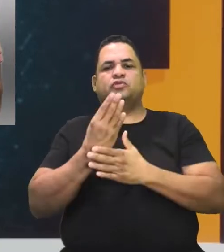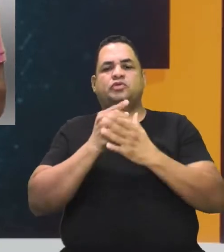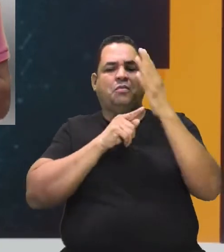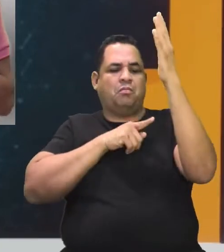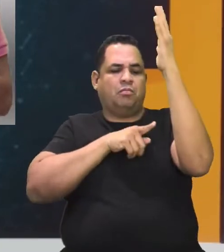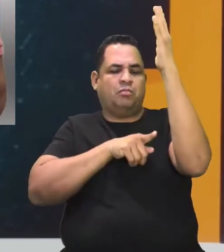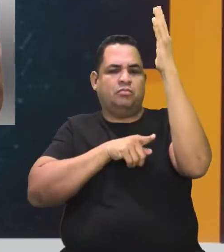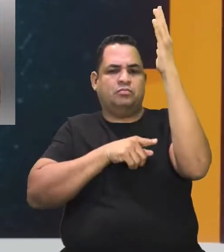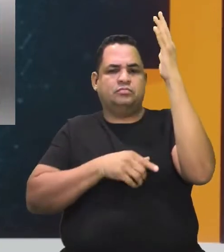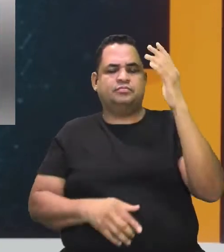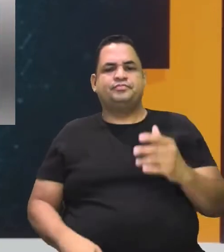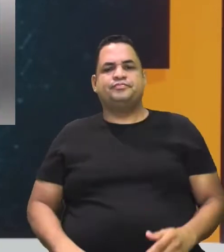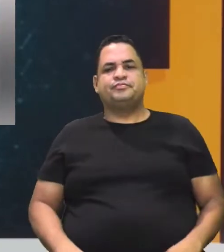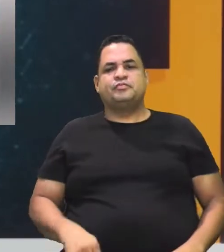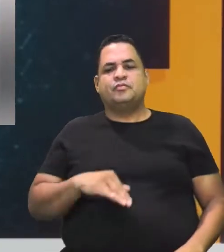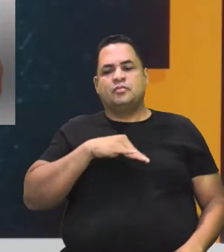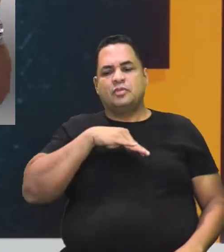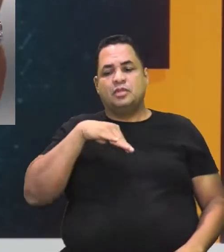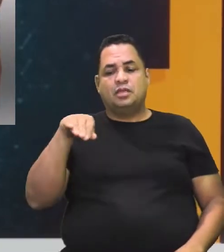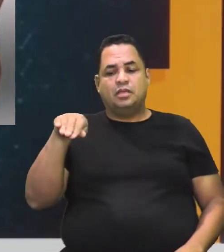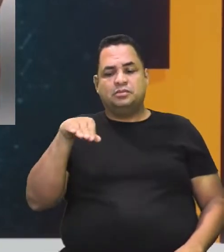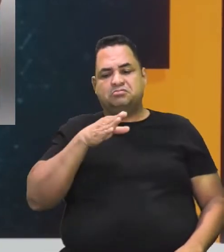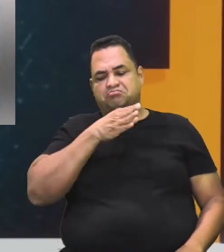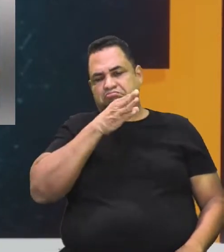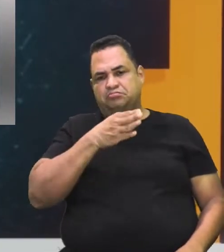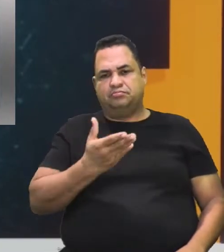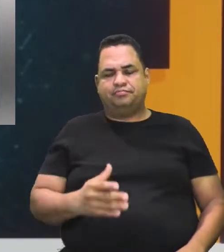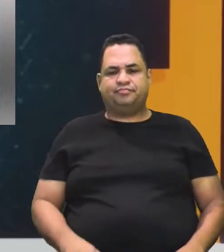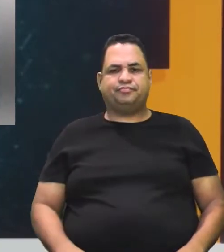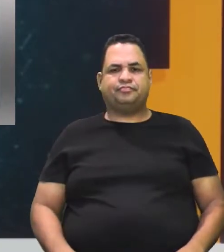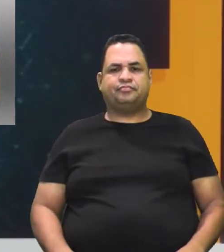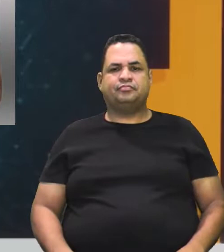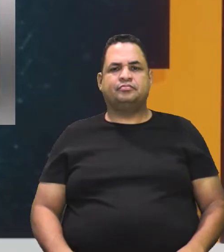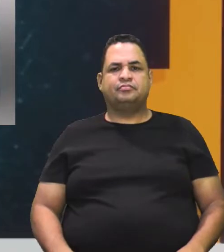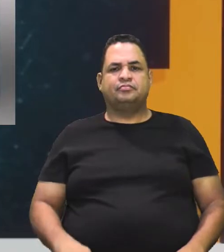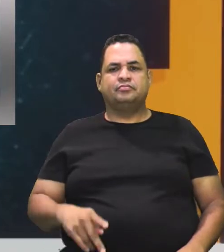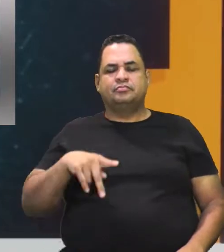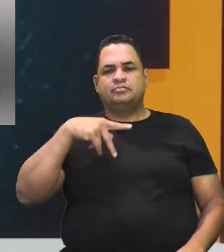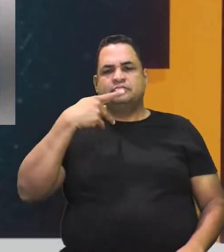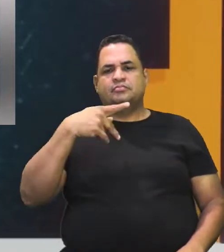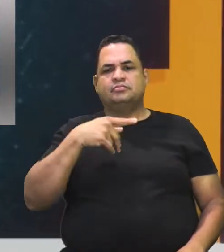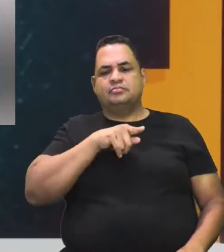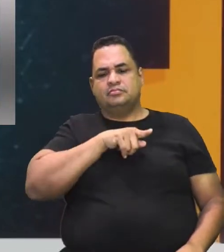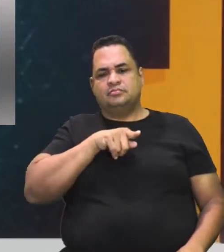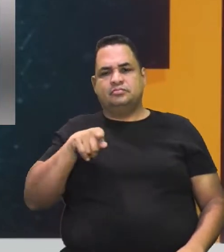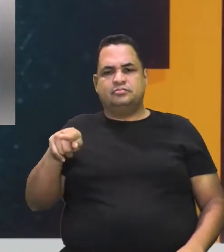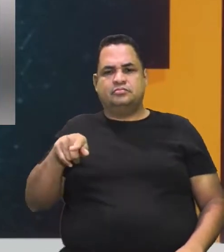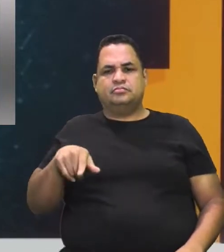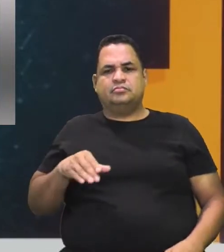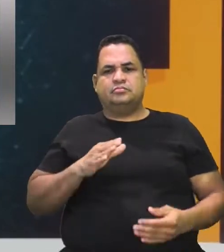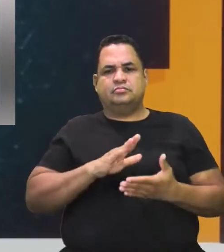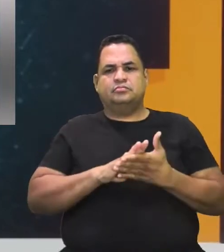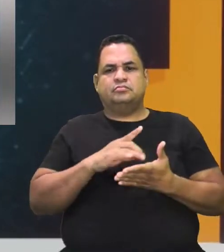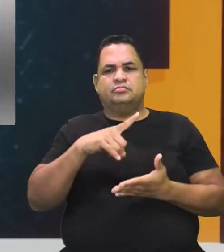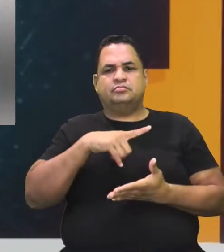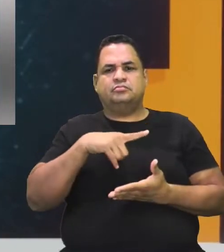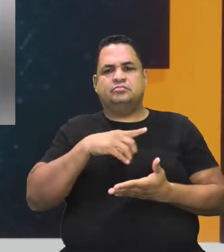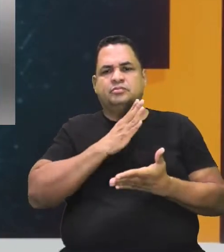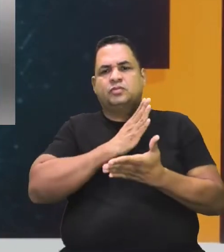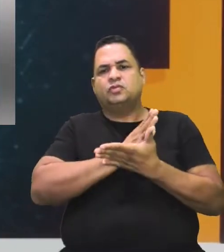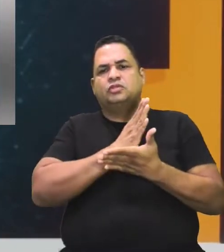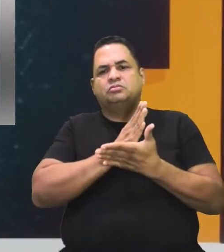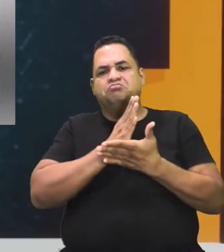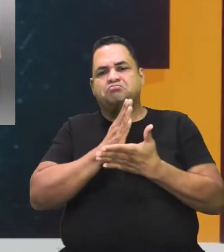ponto. Reta não tem definição também. Na verdade, eles falam que reta é um conjunto de